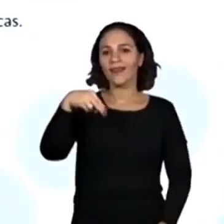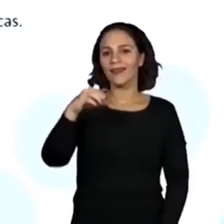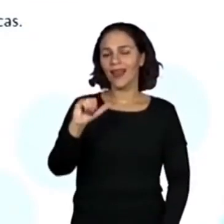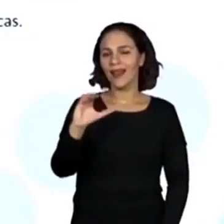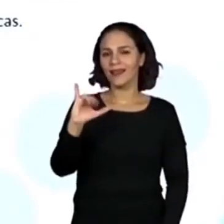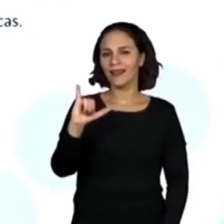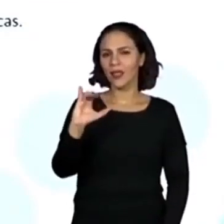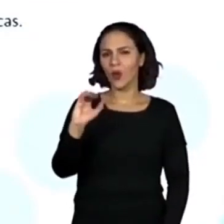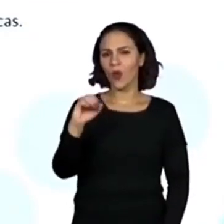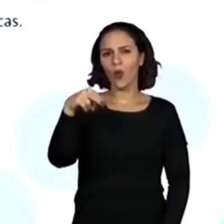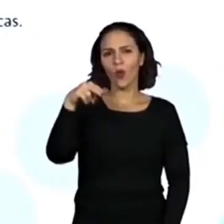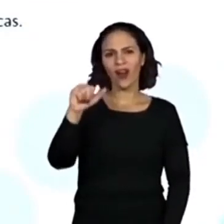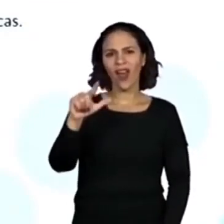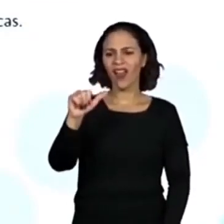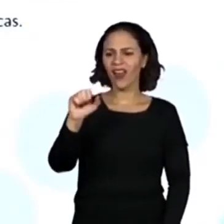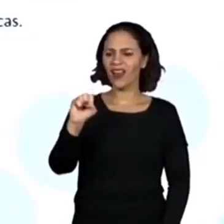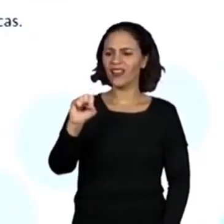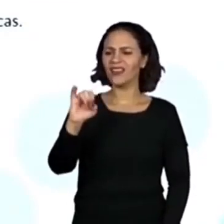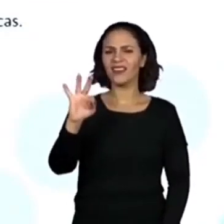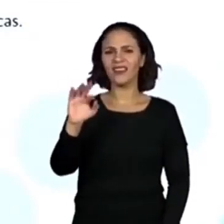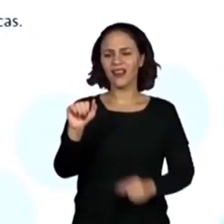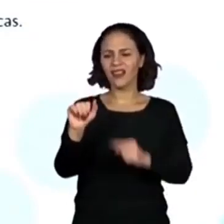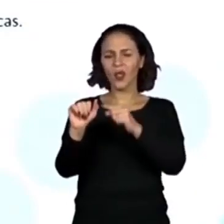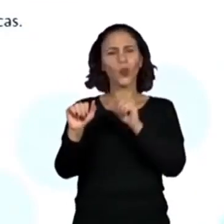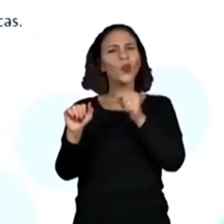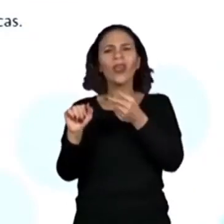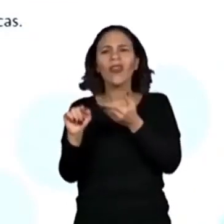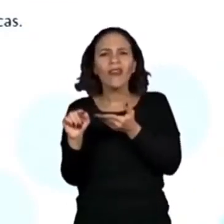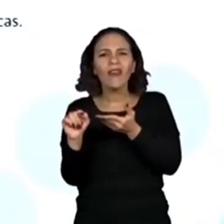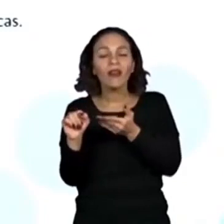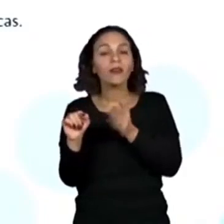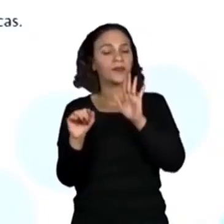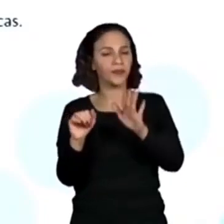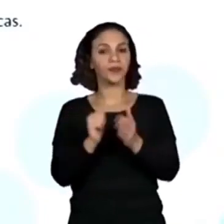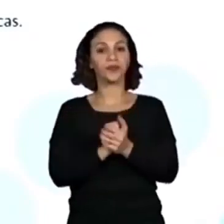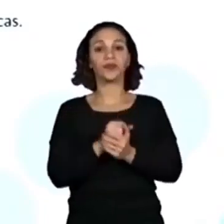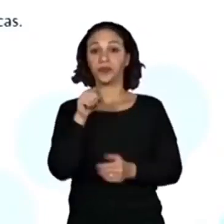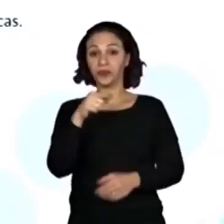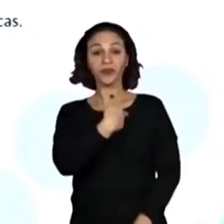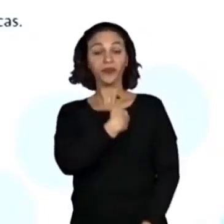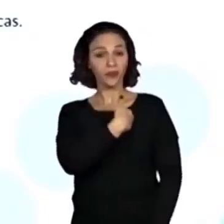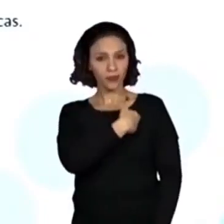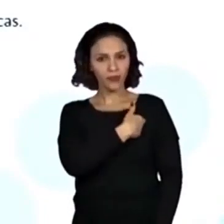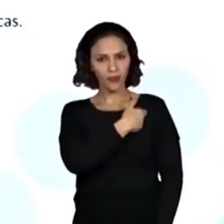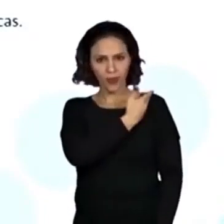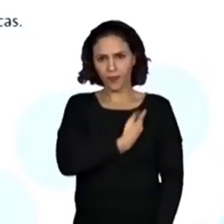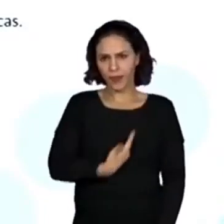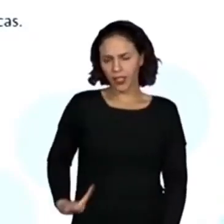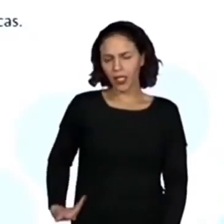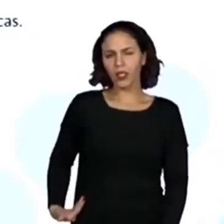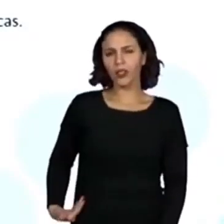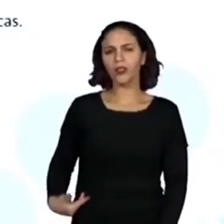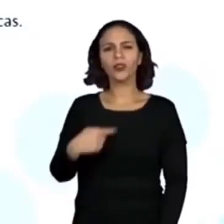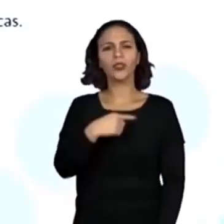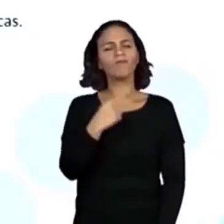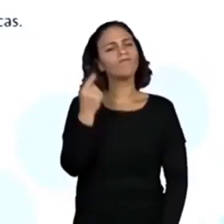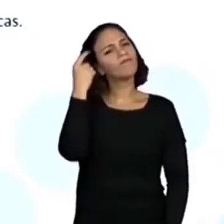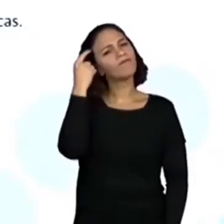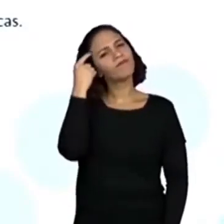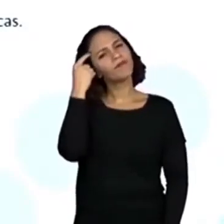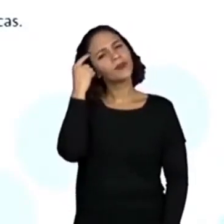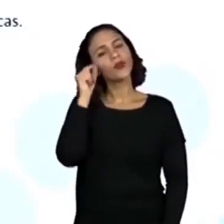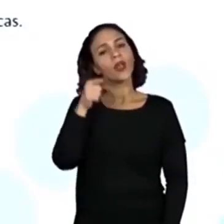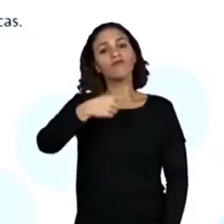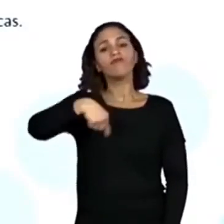o que significa uma política nacionalista, né? Getúlio Vargas, ele olhou para os interesses do